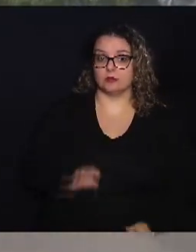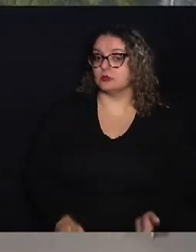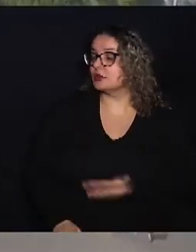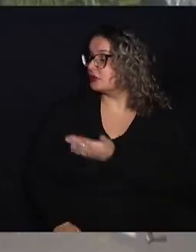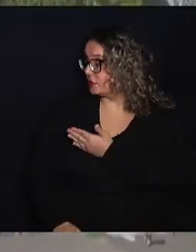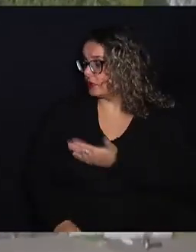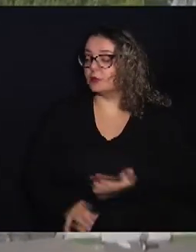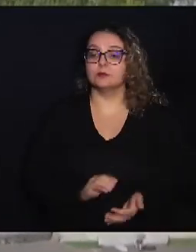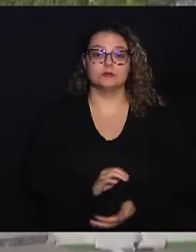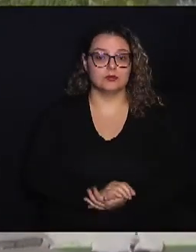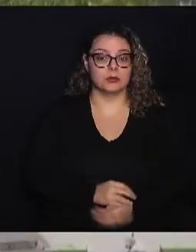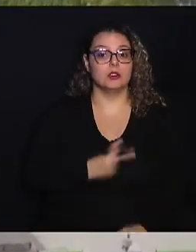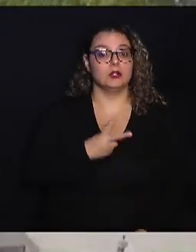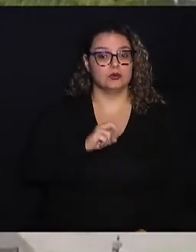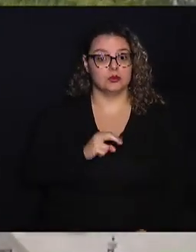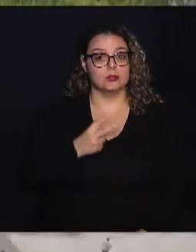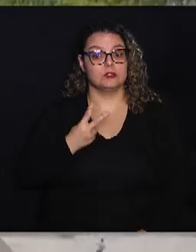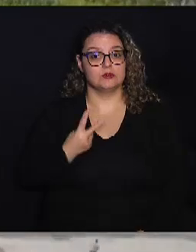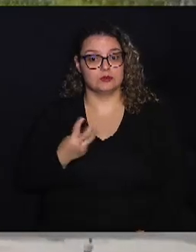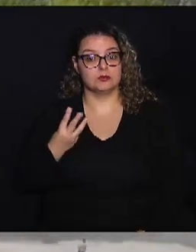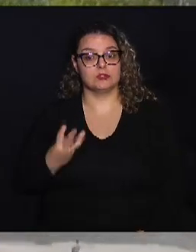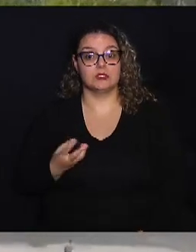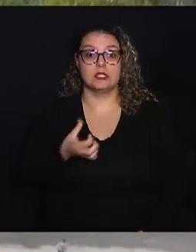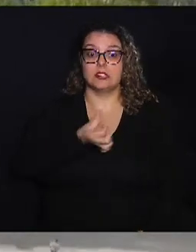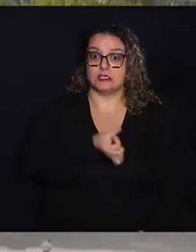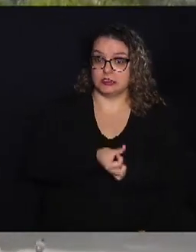39,44%. Em 2023,